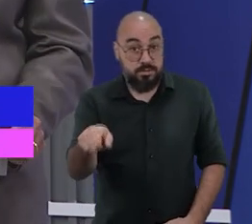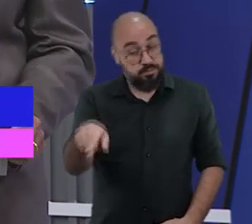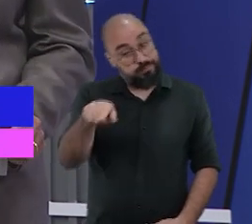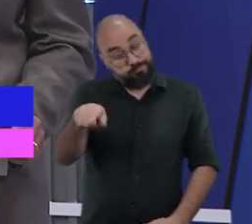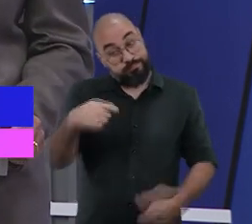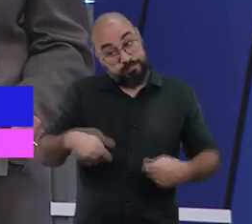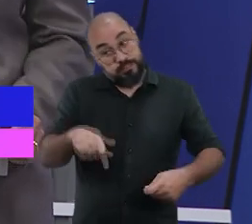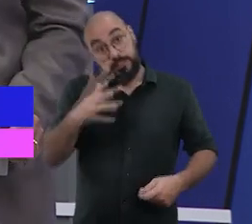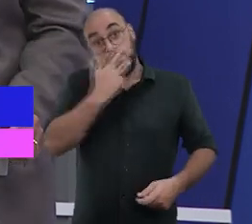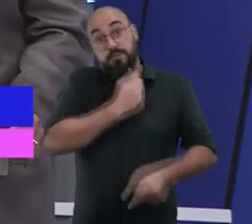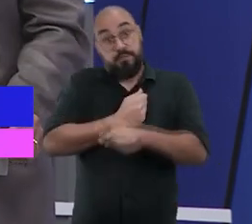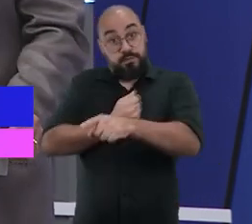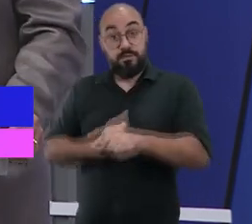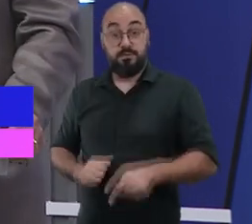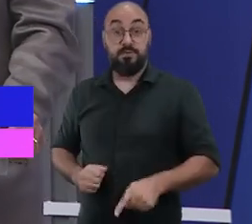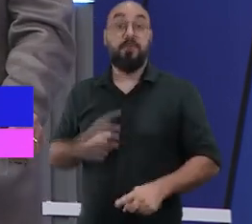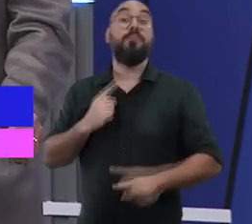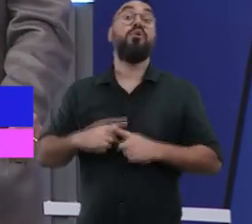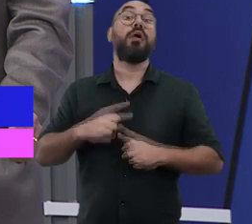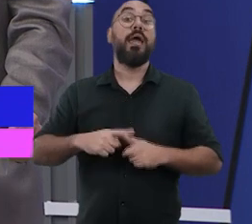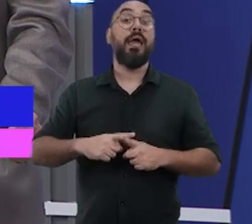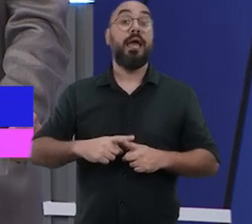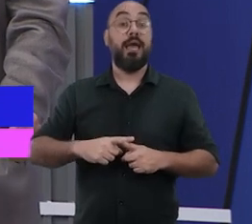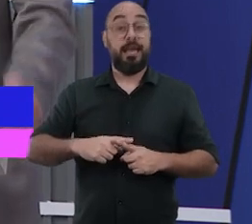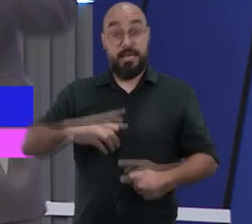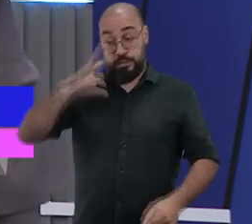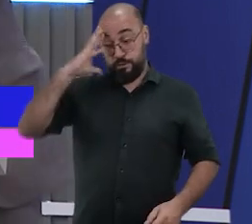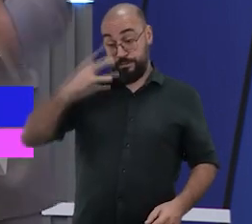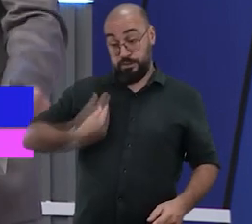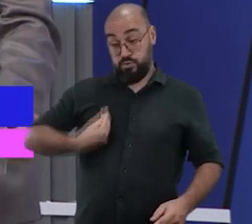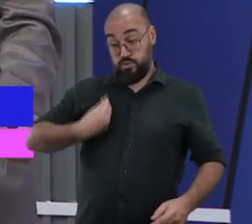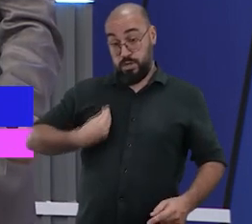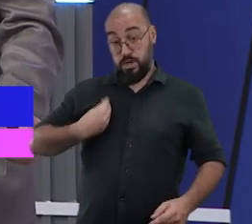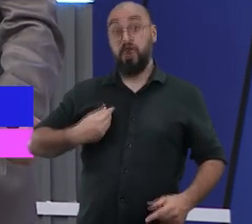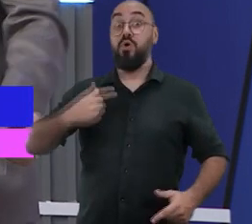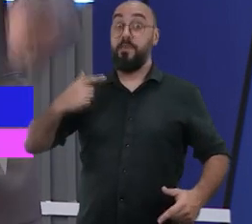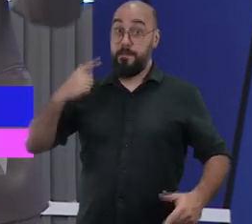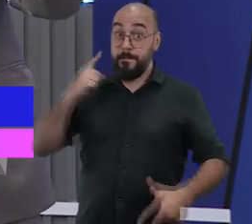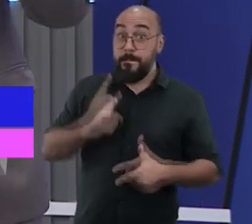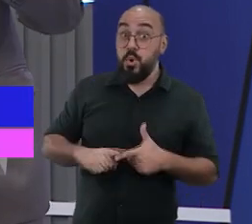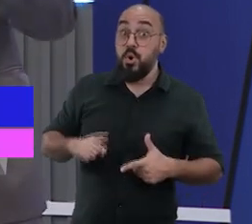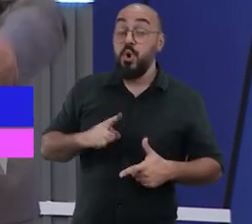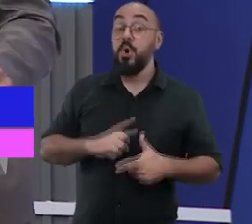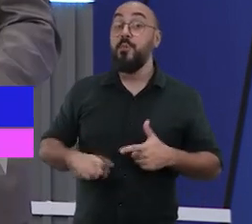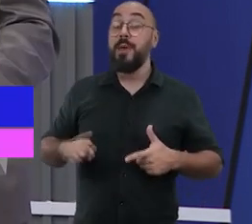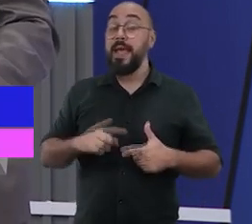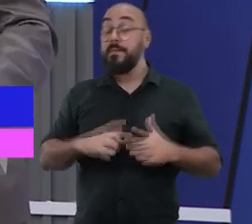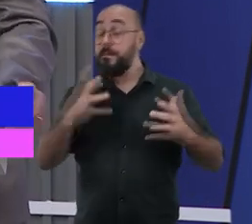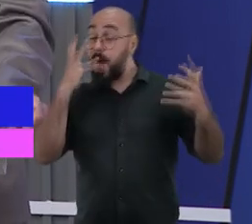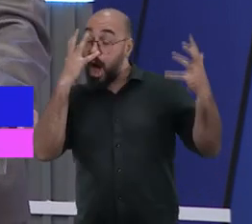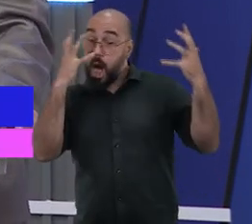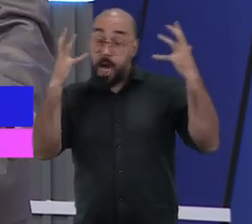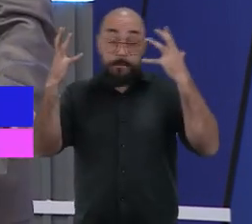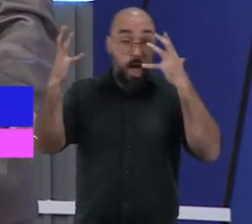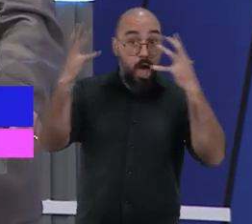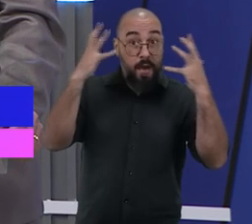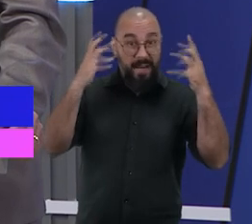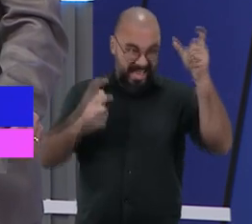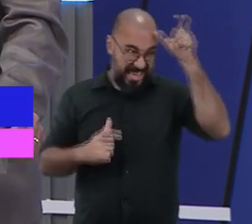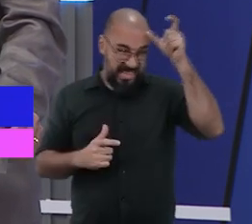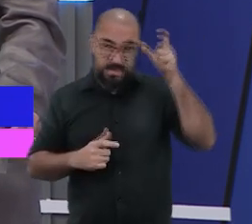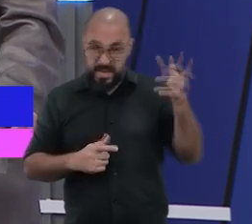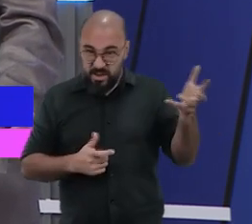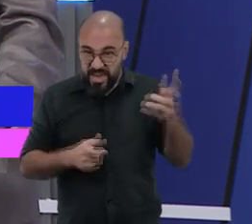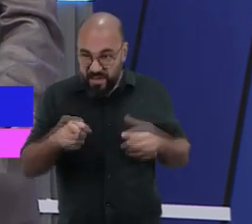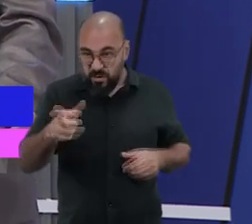uma enorme luta espiritual por trás disso. O inimigo de Deus não quer a sua salvação. Ele não quer que você ande do lado de Deus. O que ele quer é que você